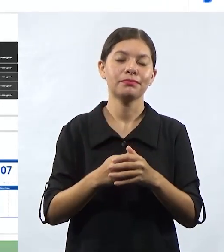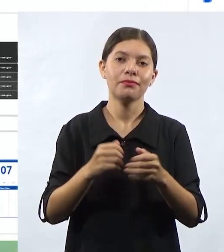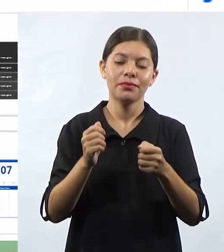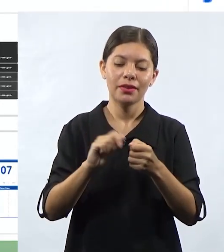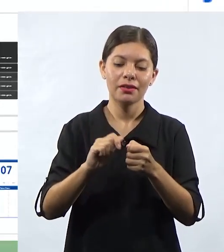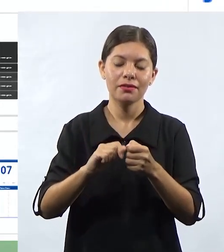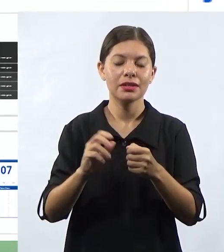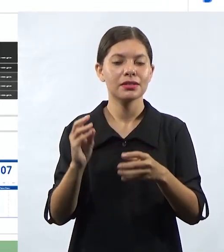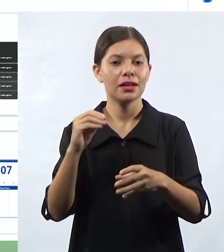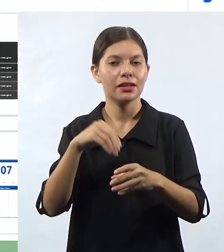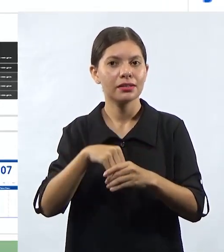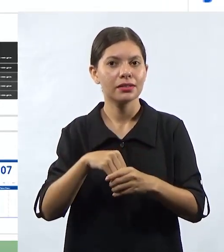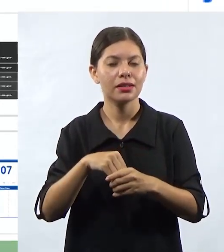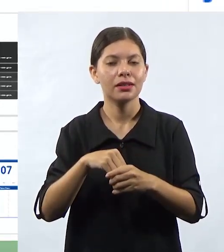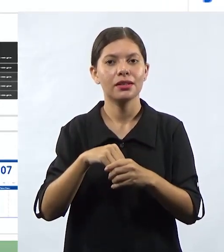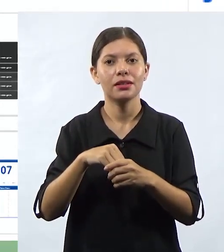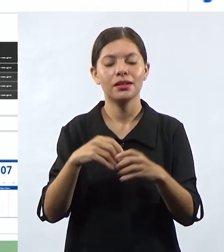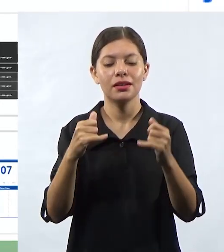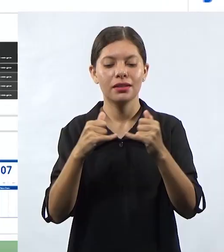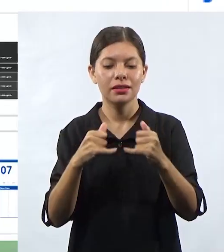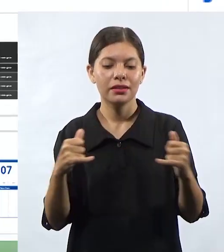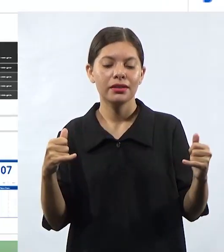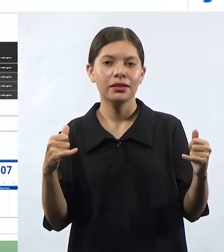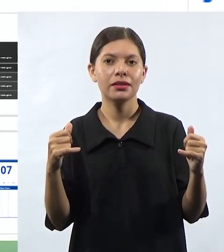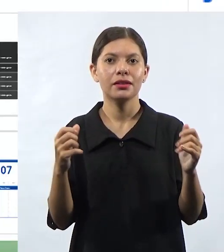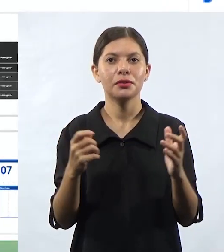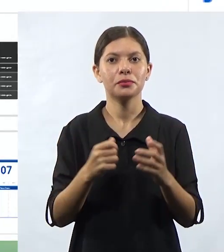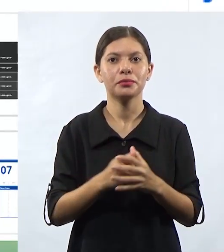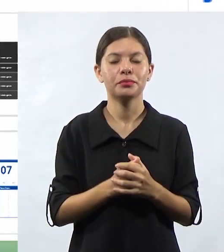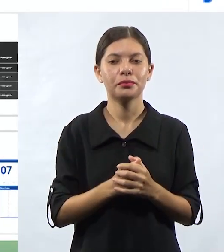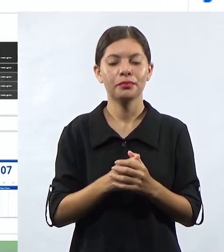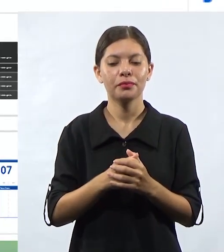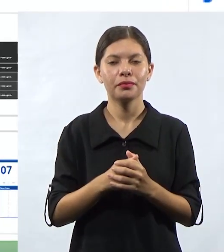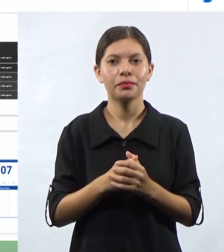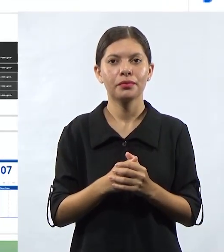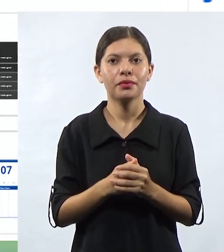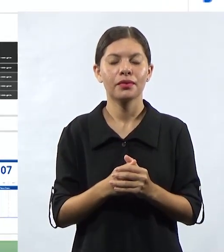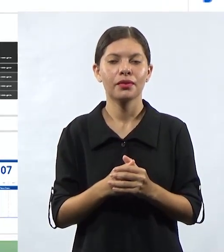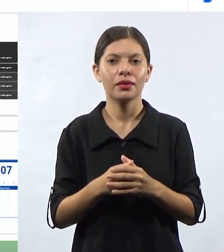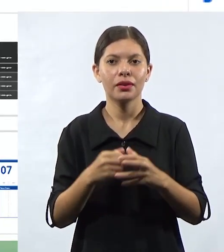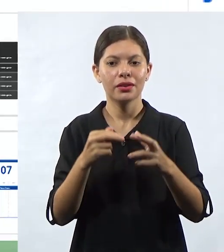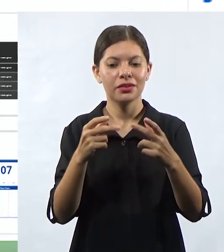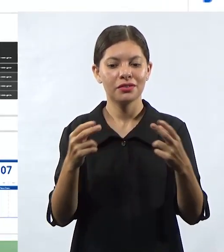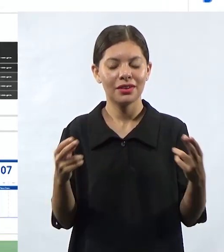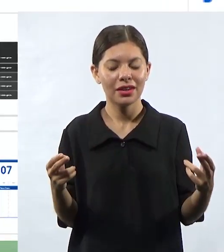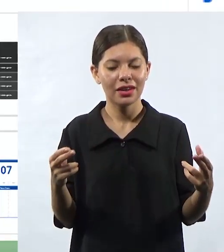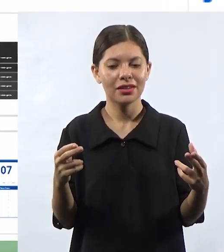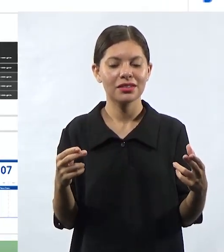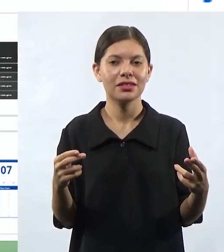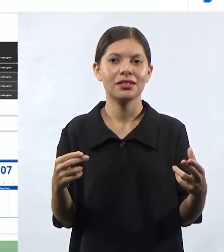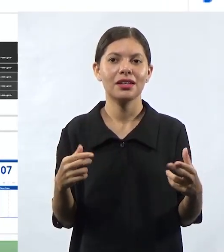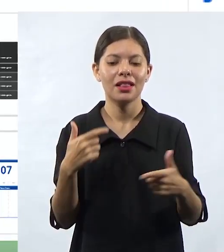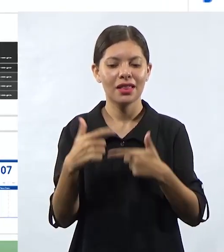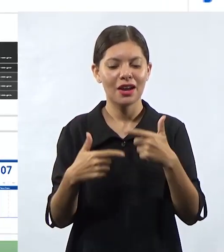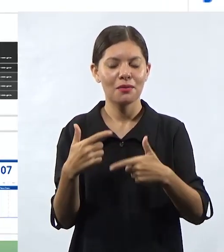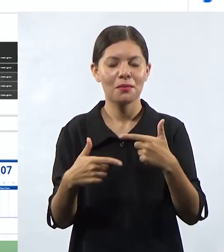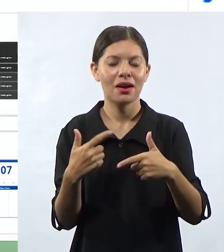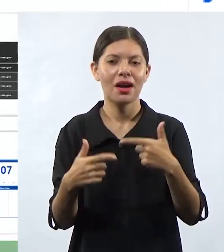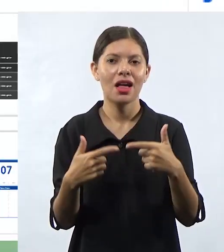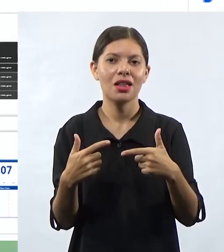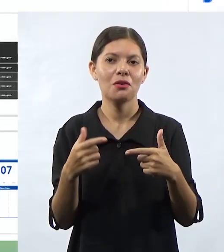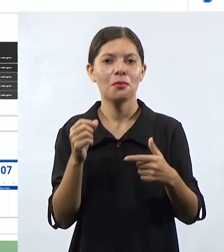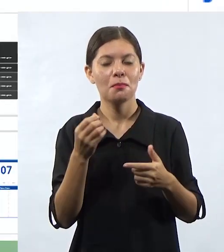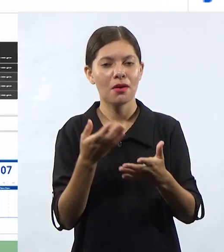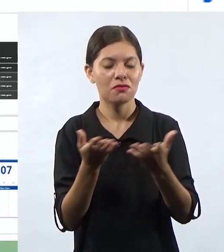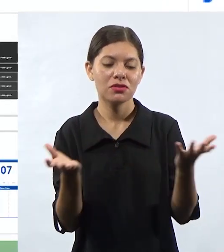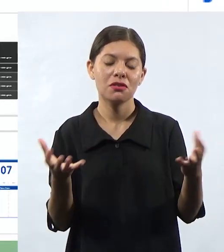fazer a linha aqui, ó, inserir uma linha, né, colocar caixas, colocar formas, dá um pouco mais de trabalho. Mas se você tiver